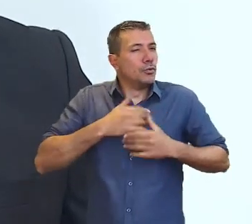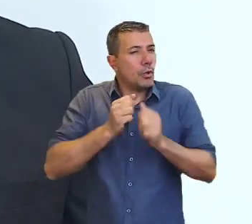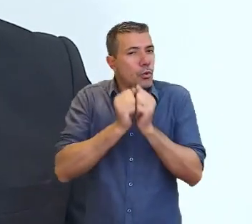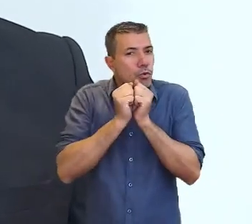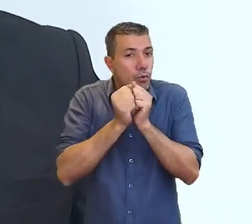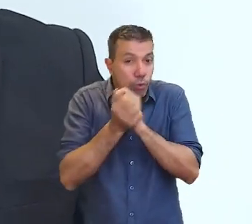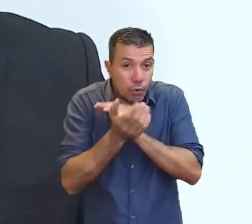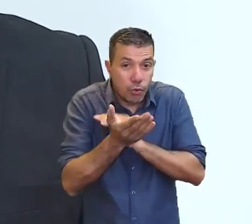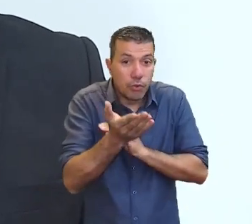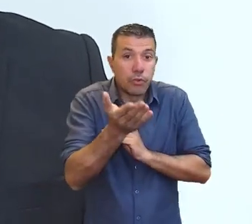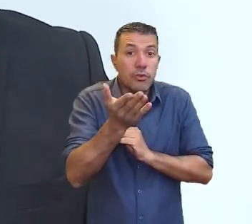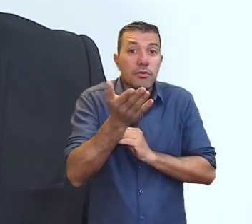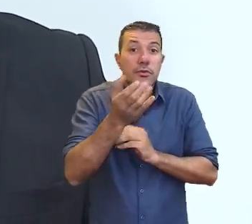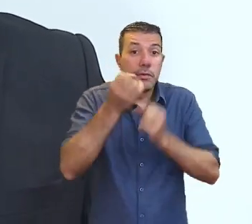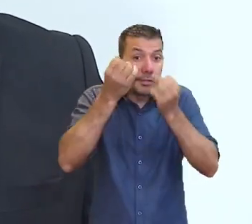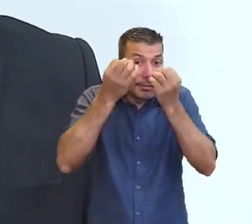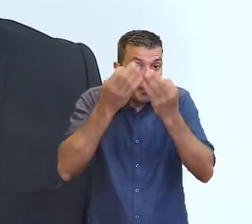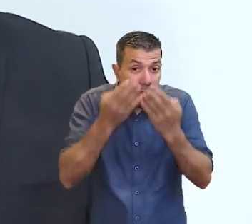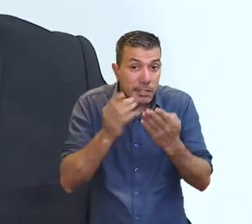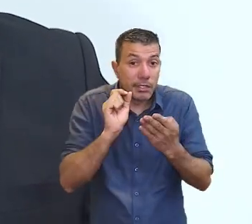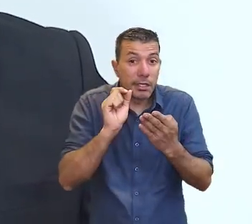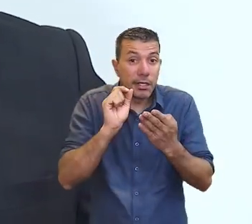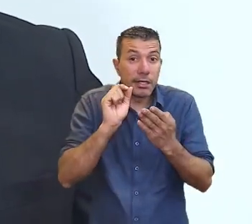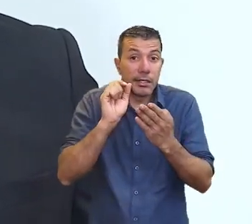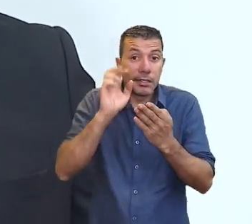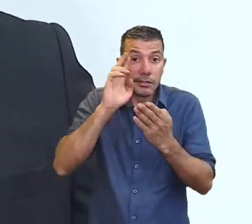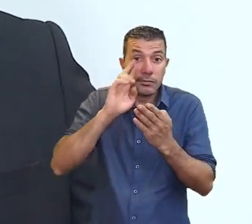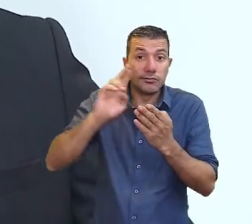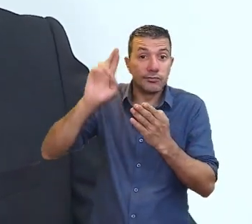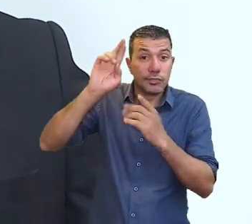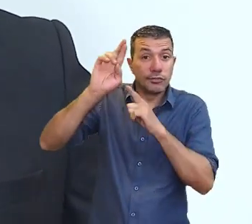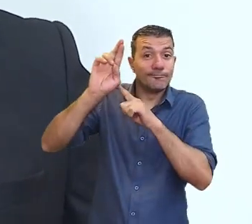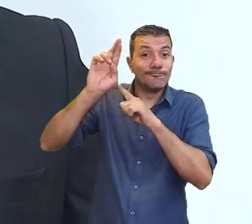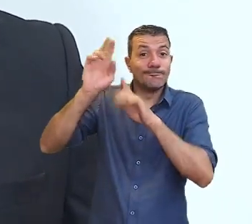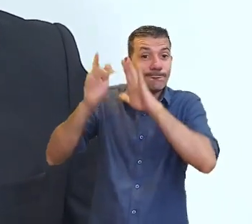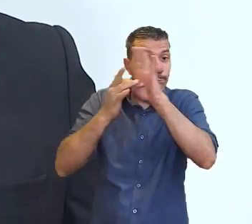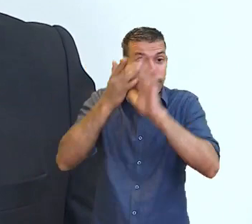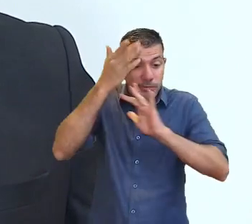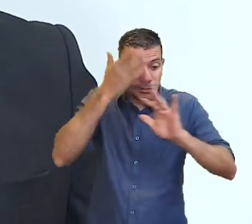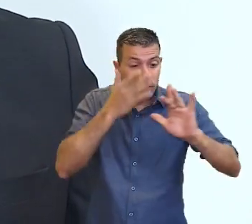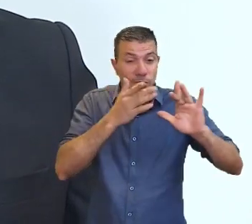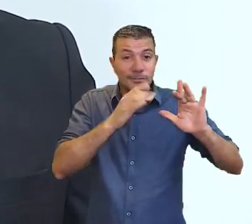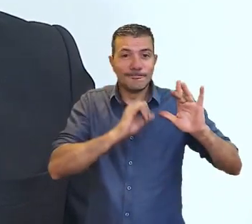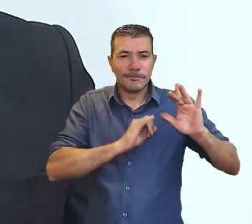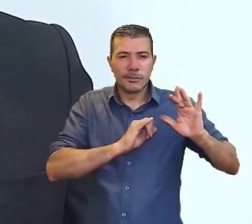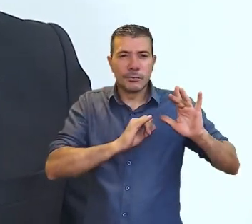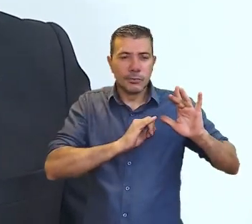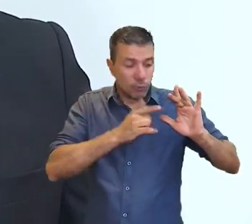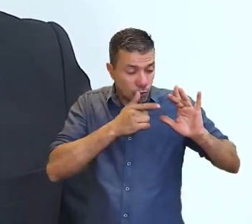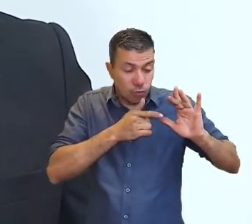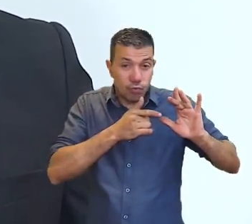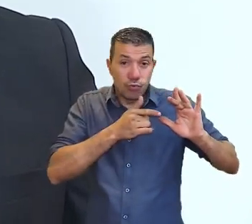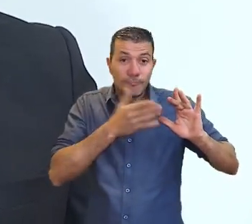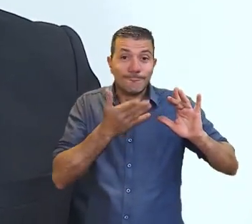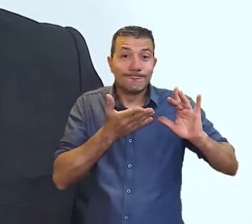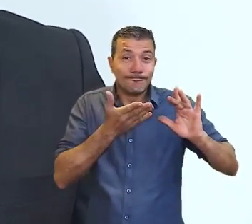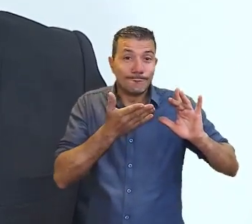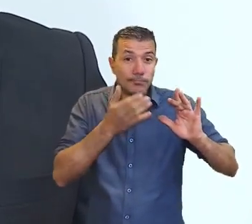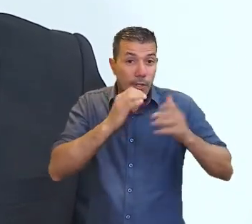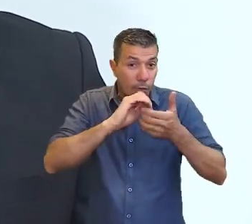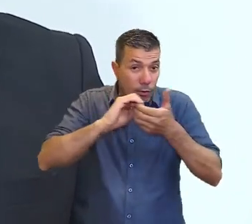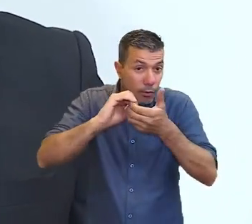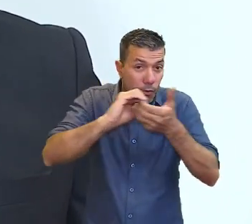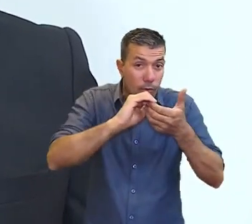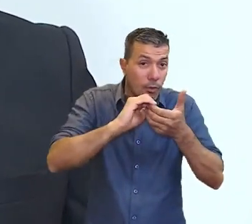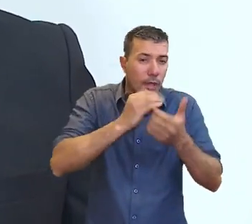aqui juntos para falarmos ao nosso Senhor Jesus também do que se passa no nosso coração. Eu quero cumprimentar aqueles